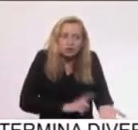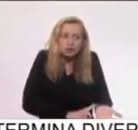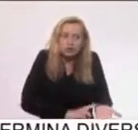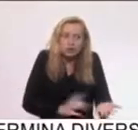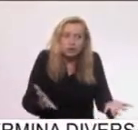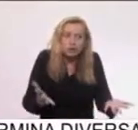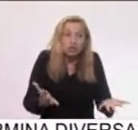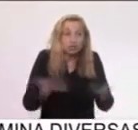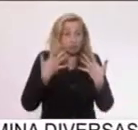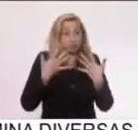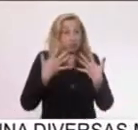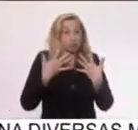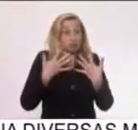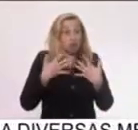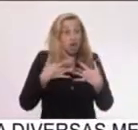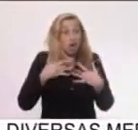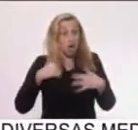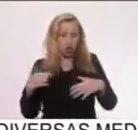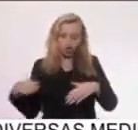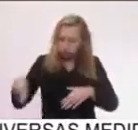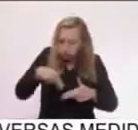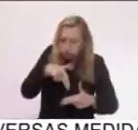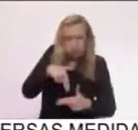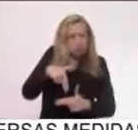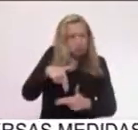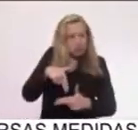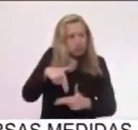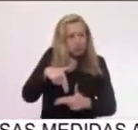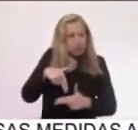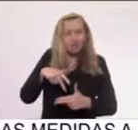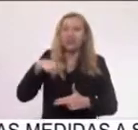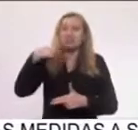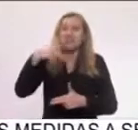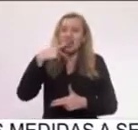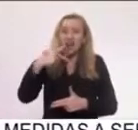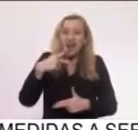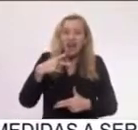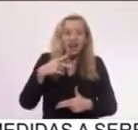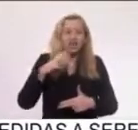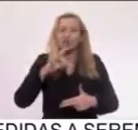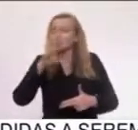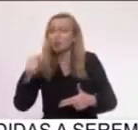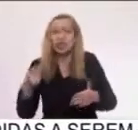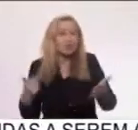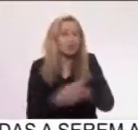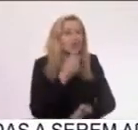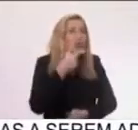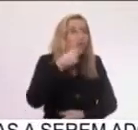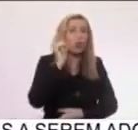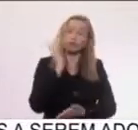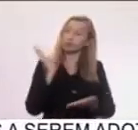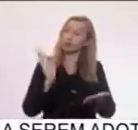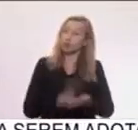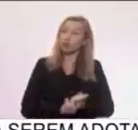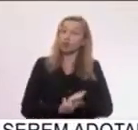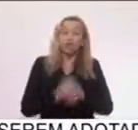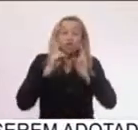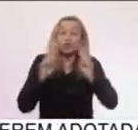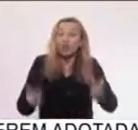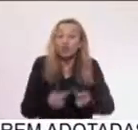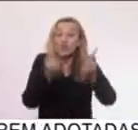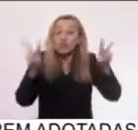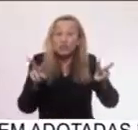deputado, que eu suba essa tribuna para justamente relatar os fatos que aconteceram ontem, e que numa visão